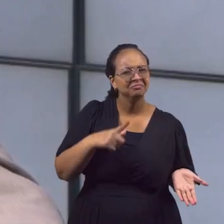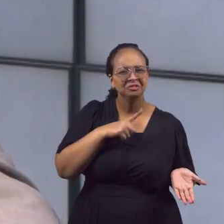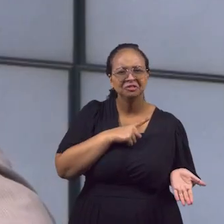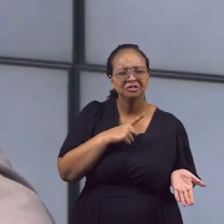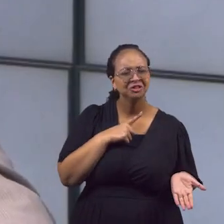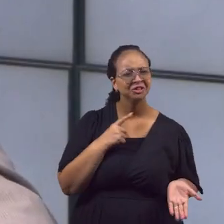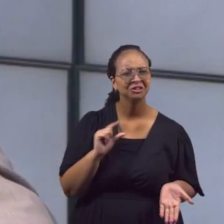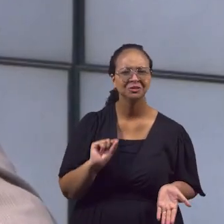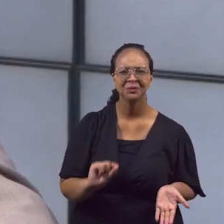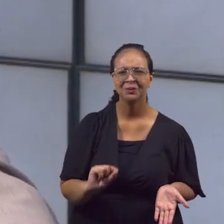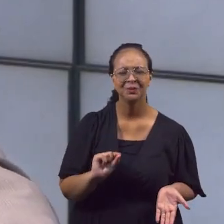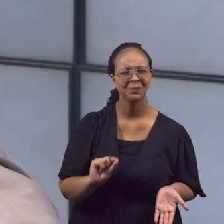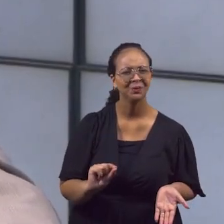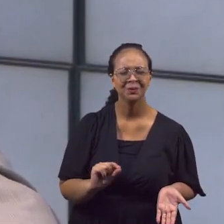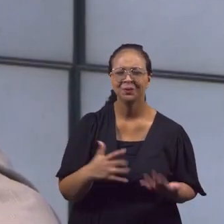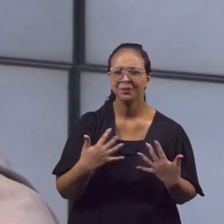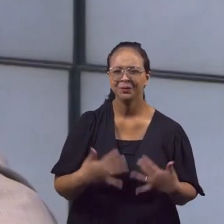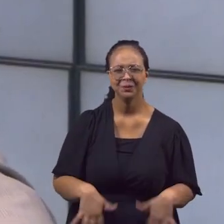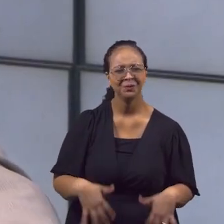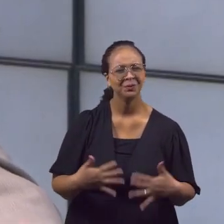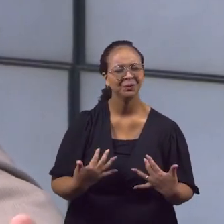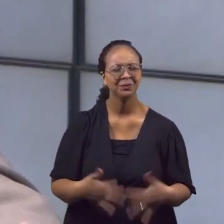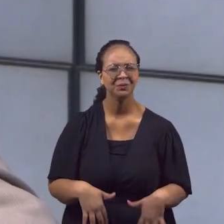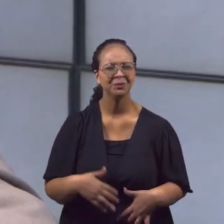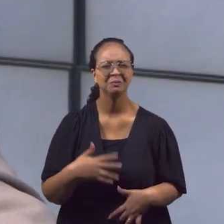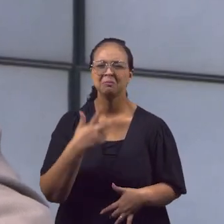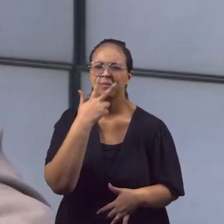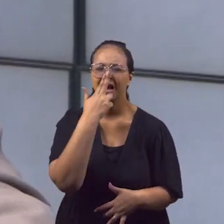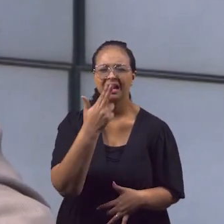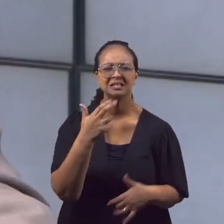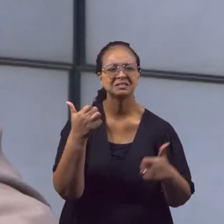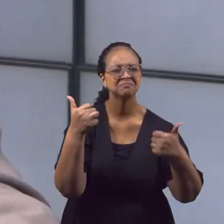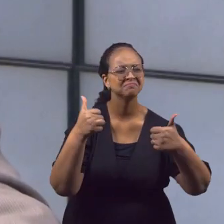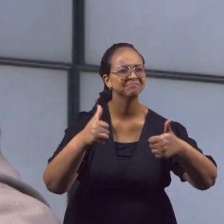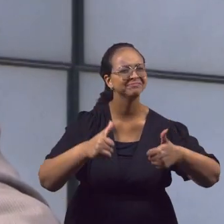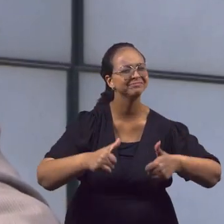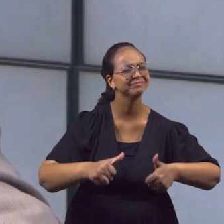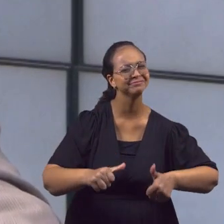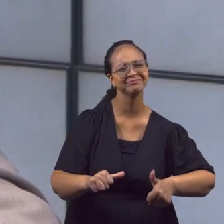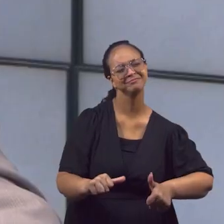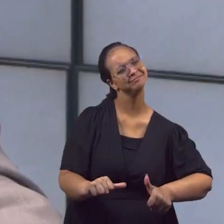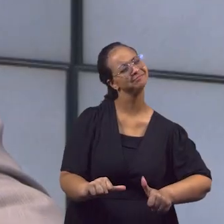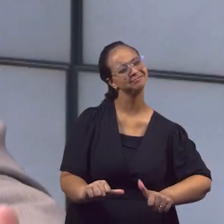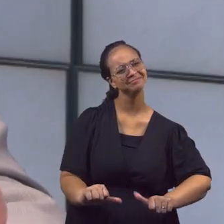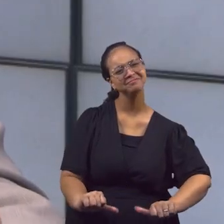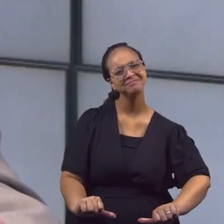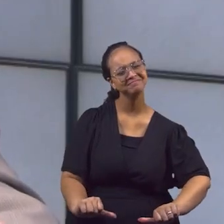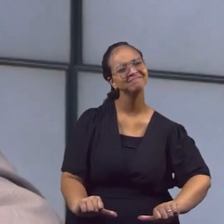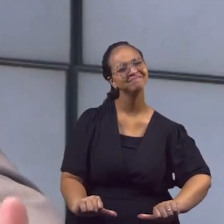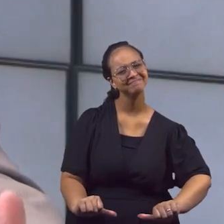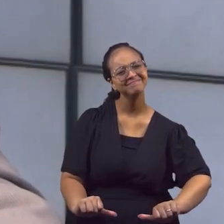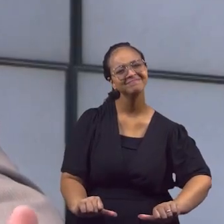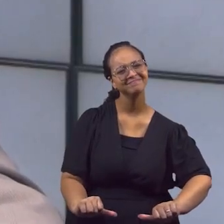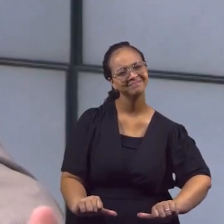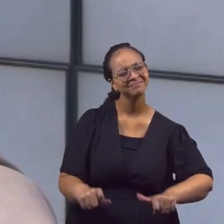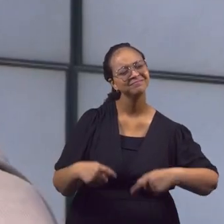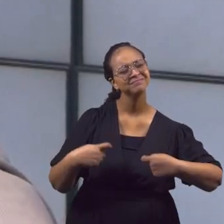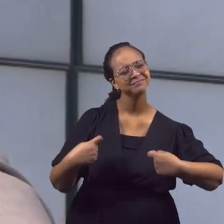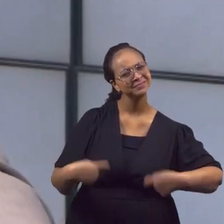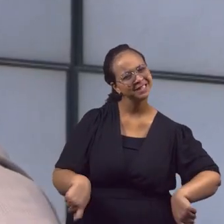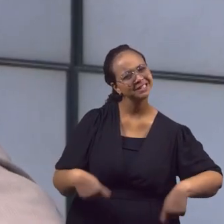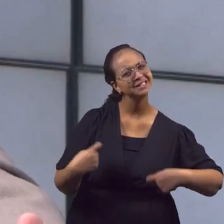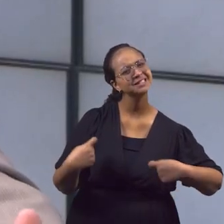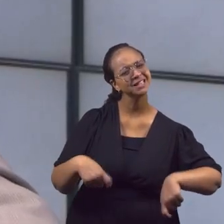ela sentiu na sua carne, ela sentiu em todos os aspectos da sua vida social a necessidade de viver a